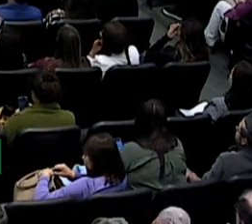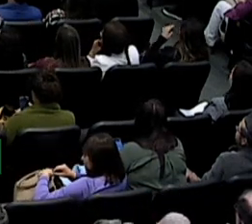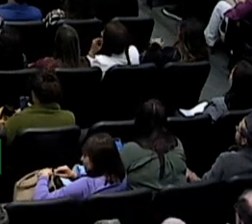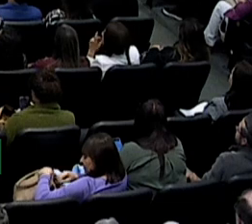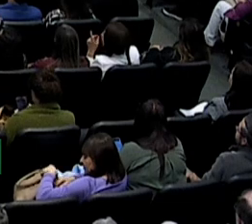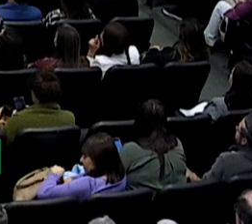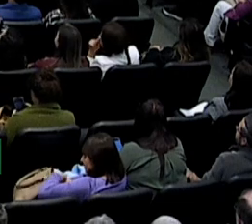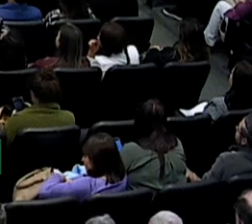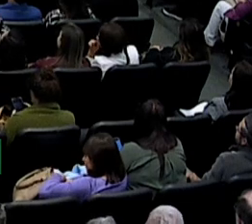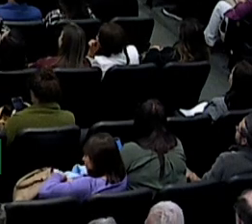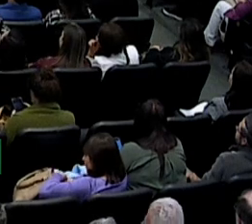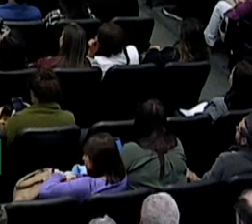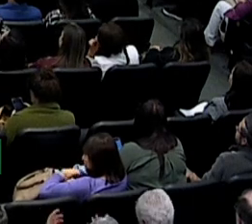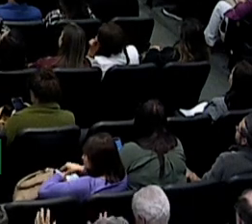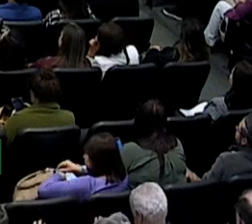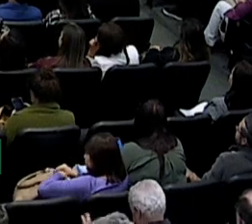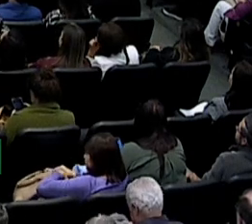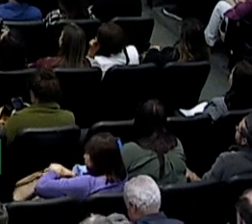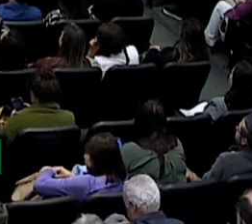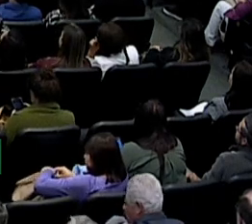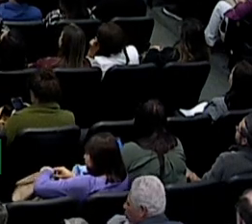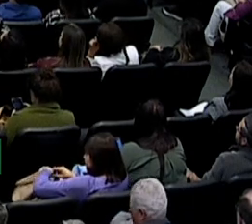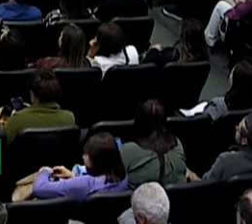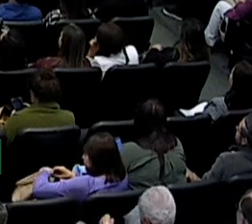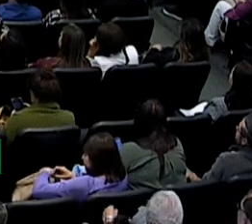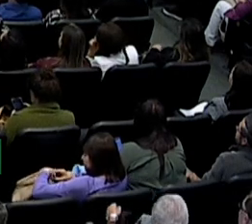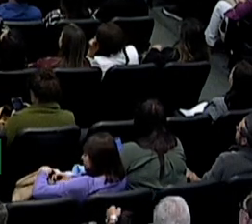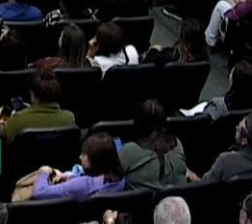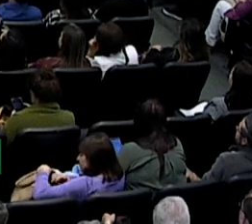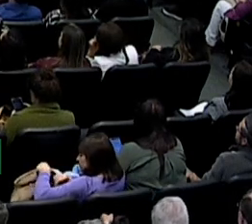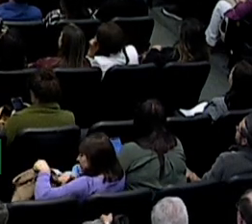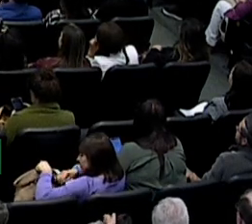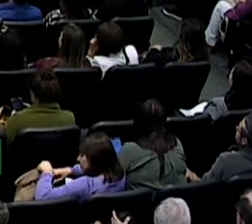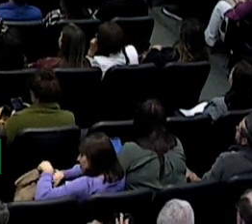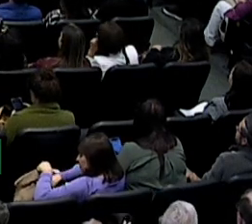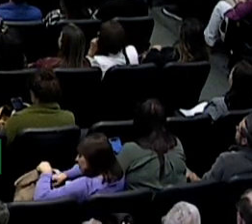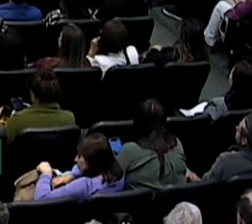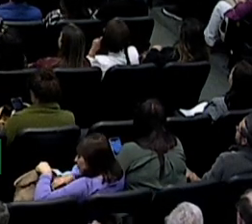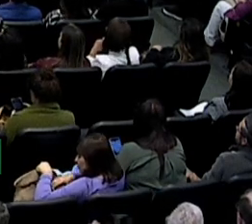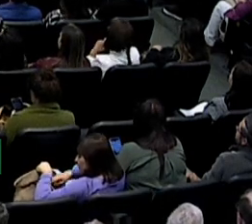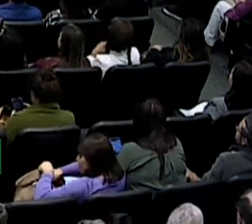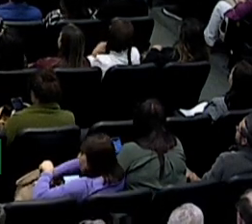que vigia seu parceiro. Vem